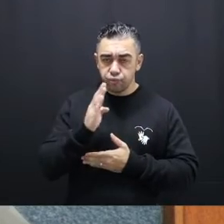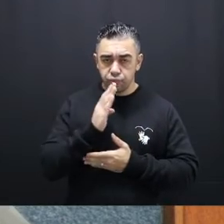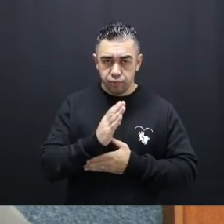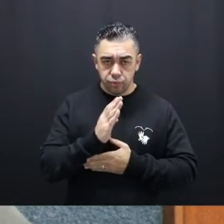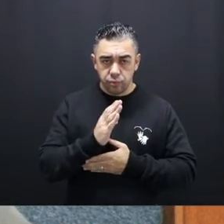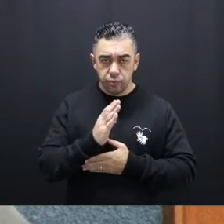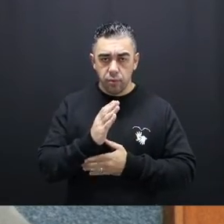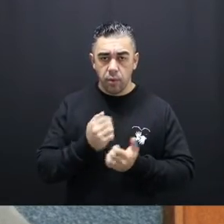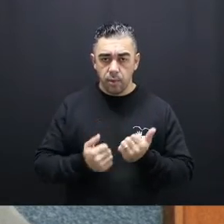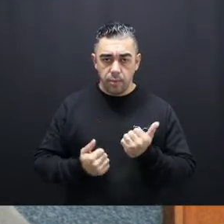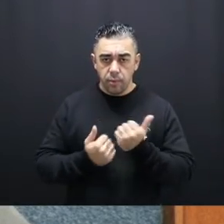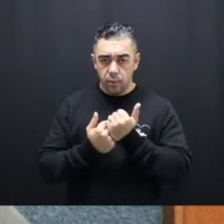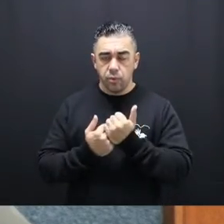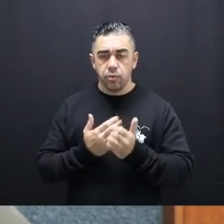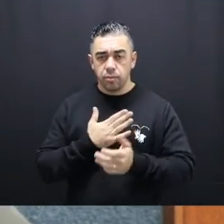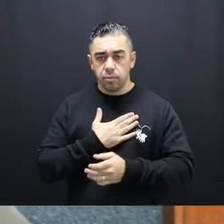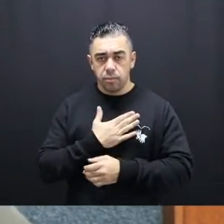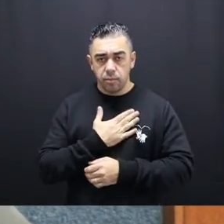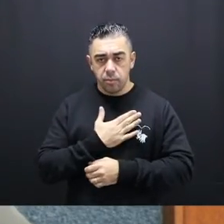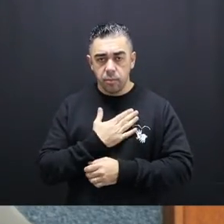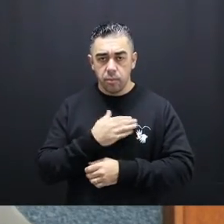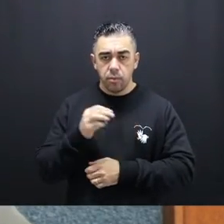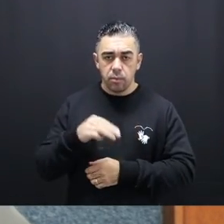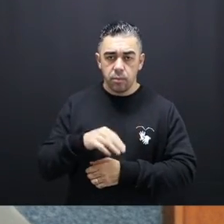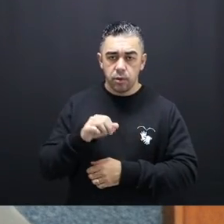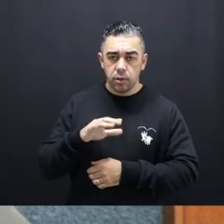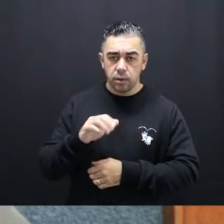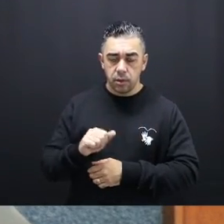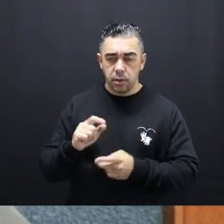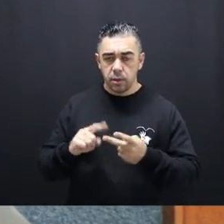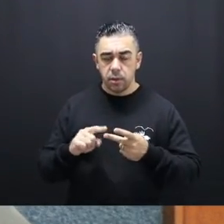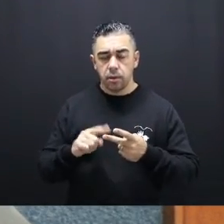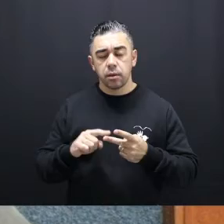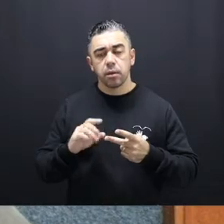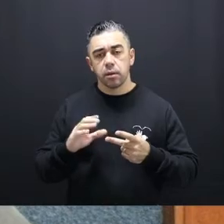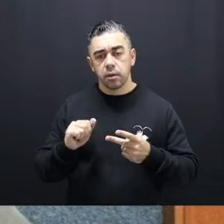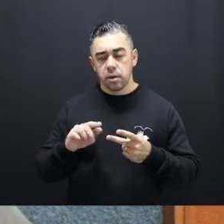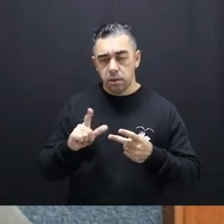o apoio da minha Assessoria Mônica em cortes eucalipto